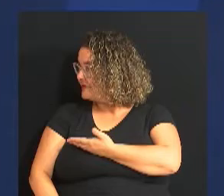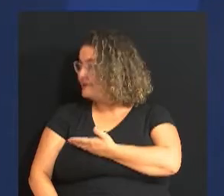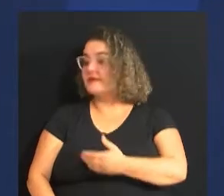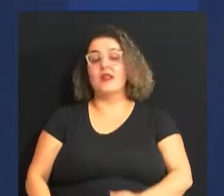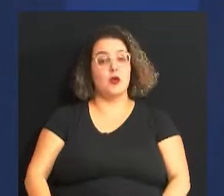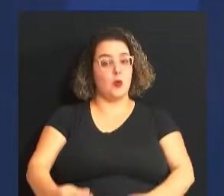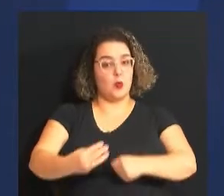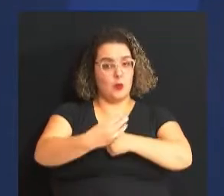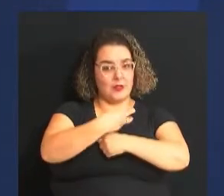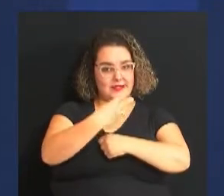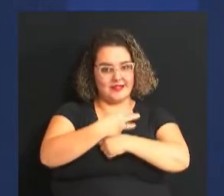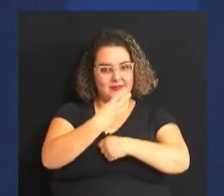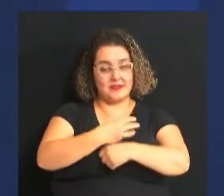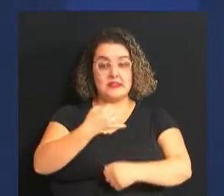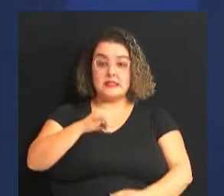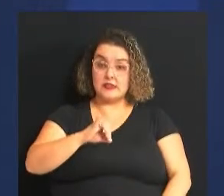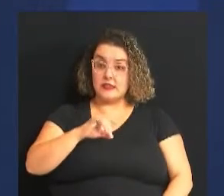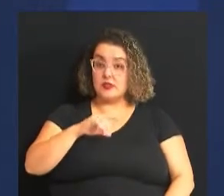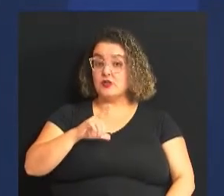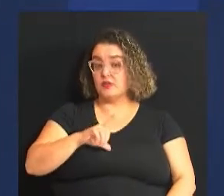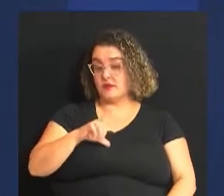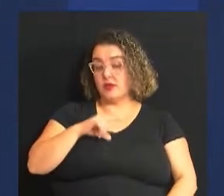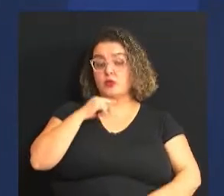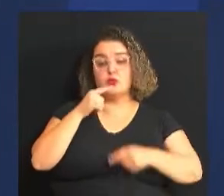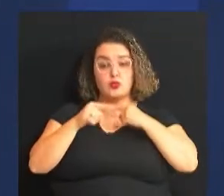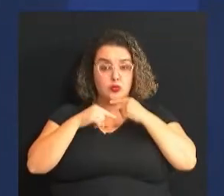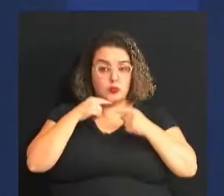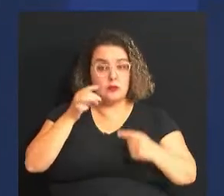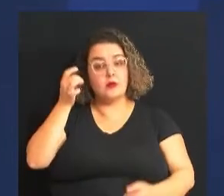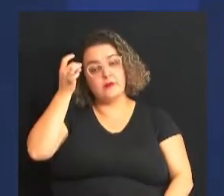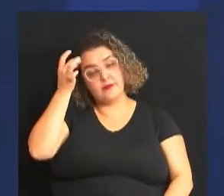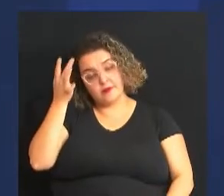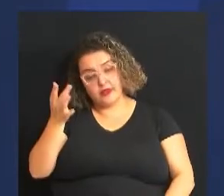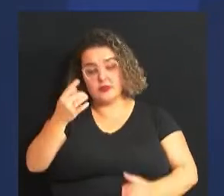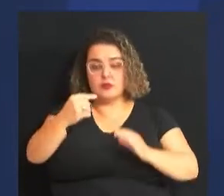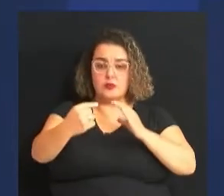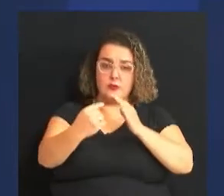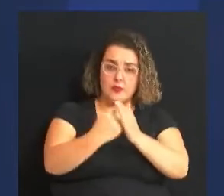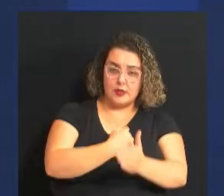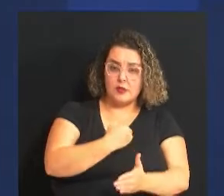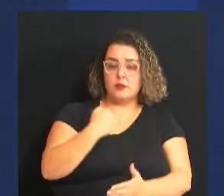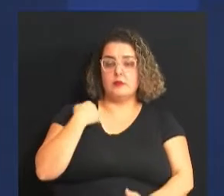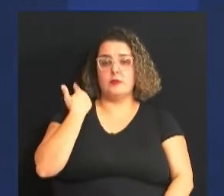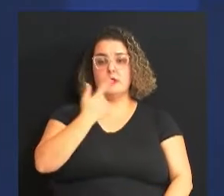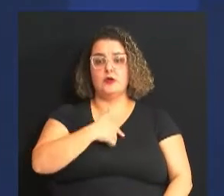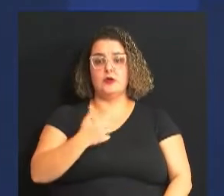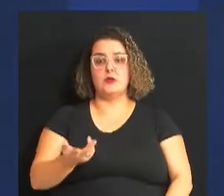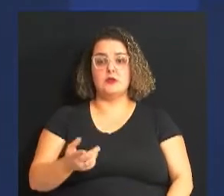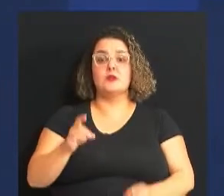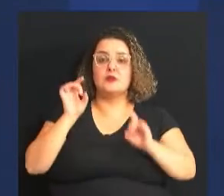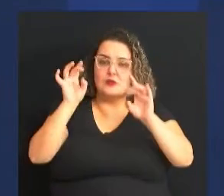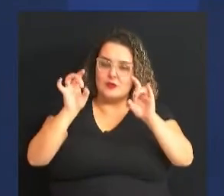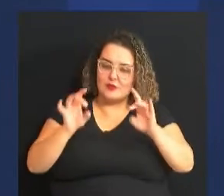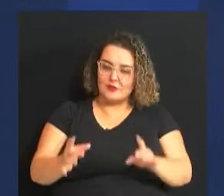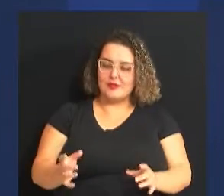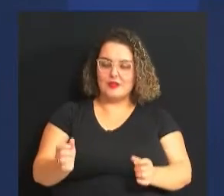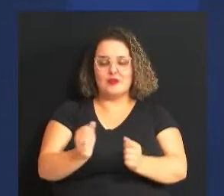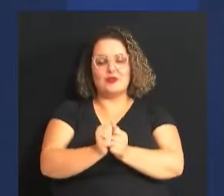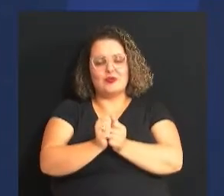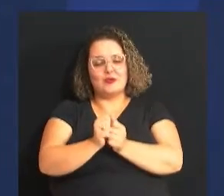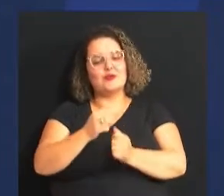dúvida ao longo dessa edição, é muito fácil. É só mandar a sua pergunta para a gente, que o especialista que vai estar aqui na tela